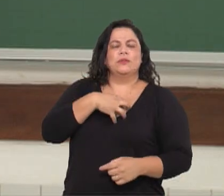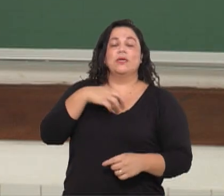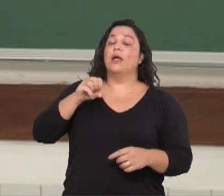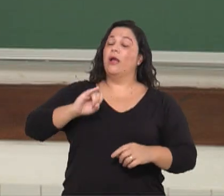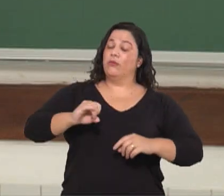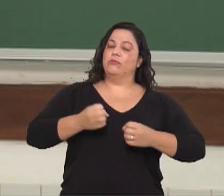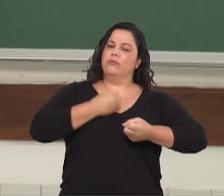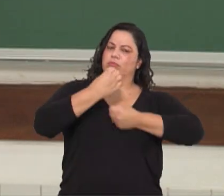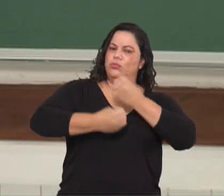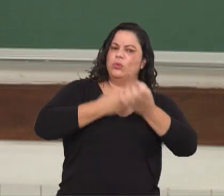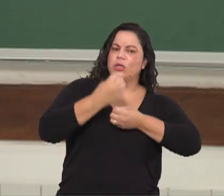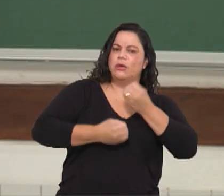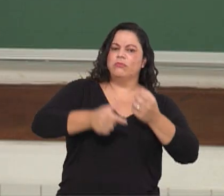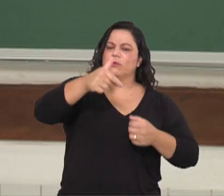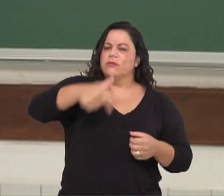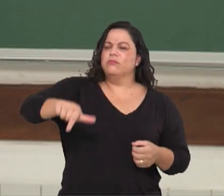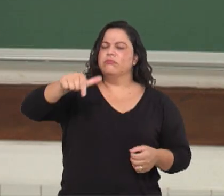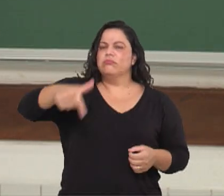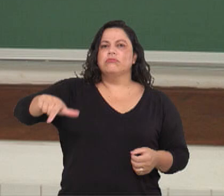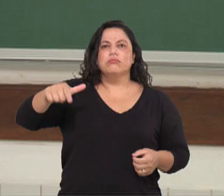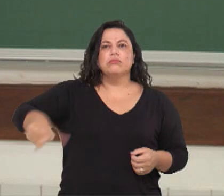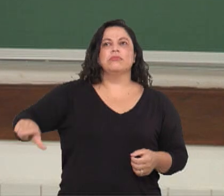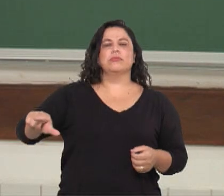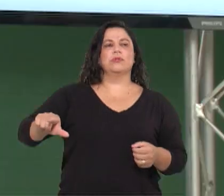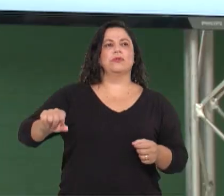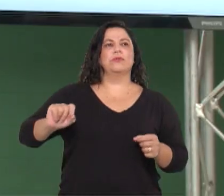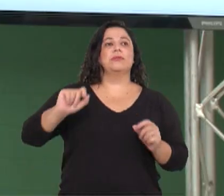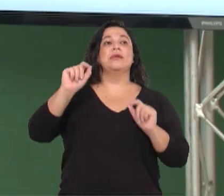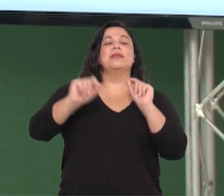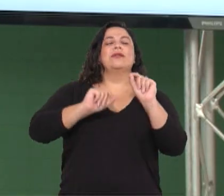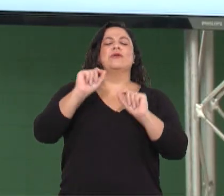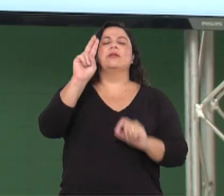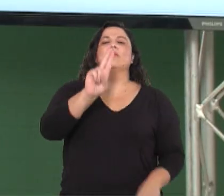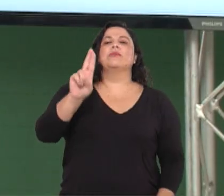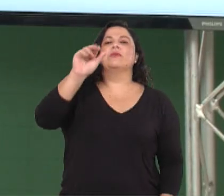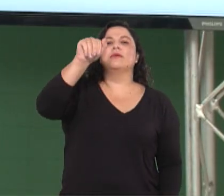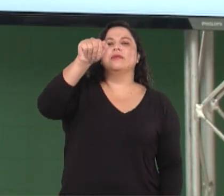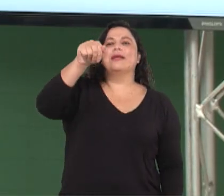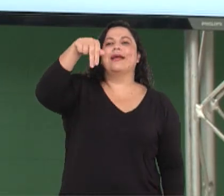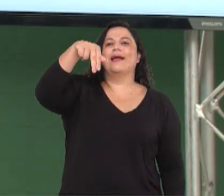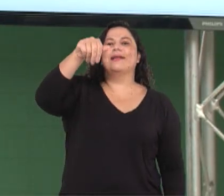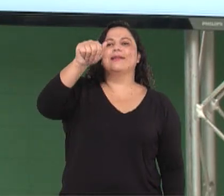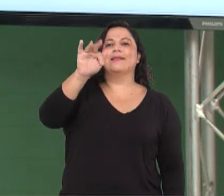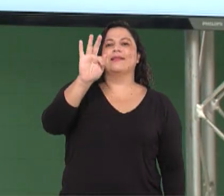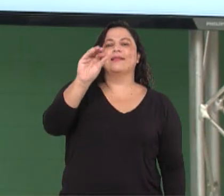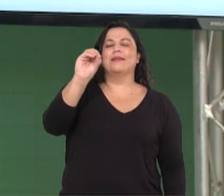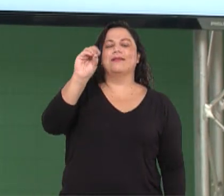tiver repetição, eu estarei utilizando uma anáfora, ok?